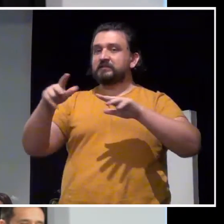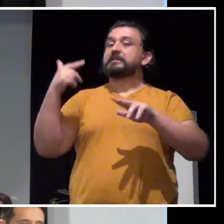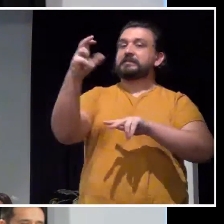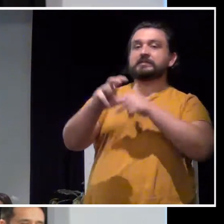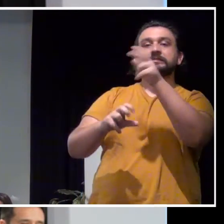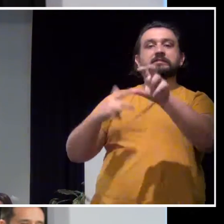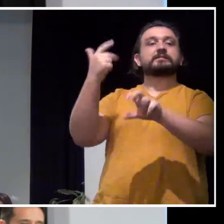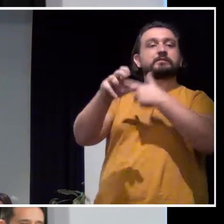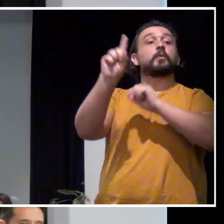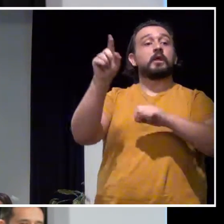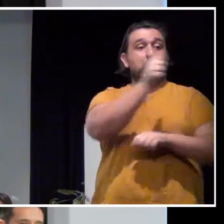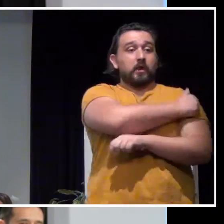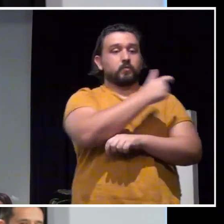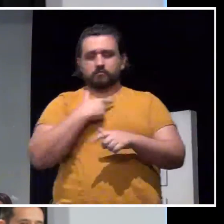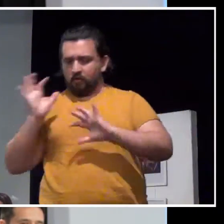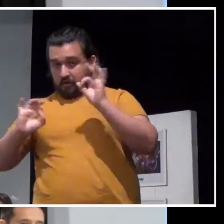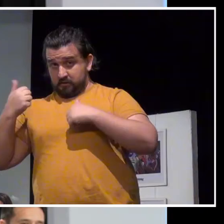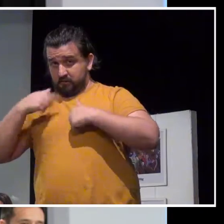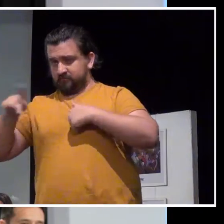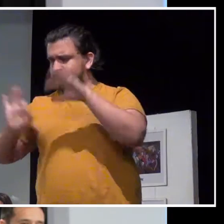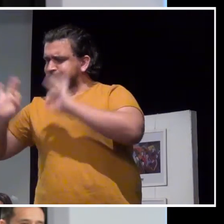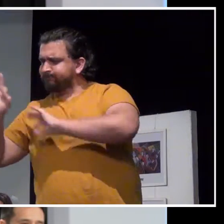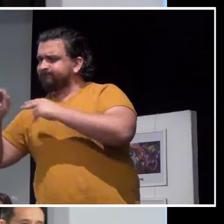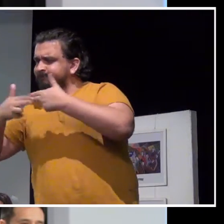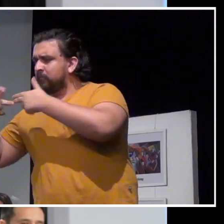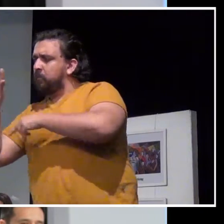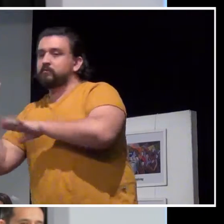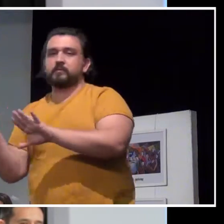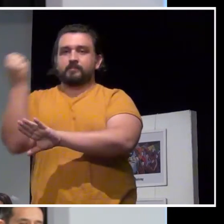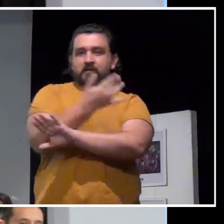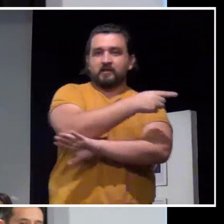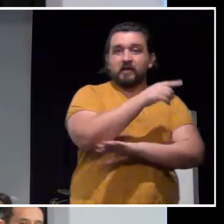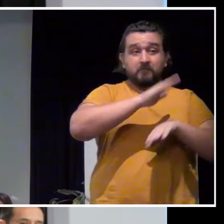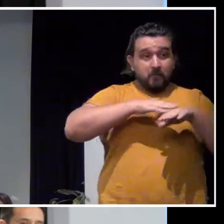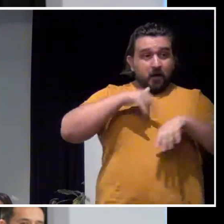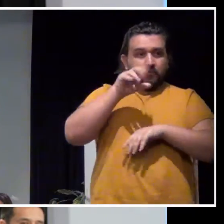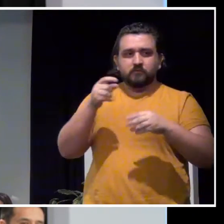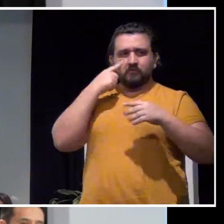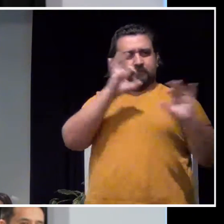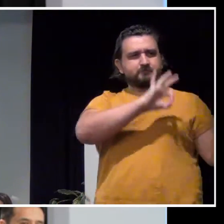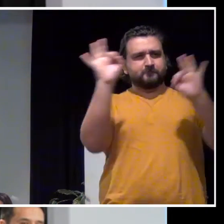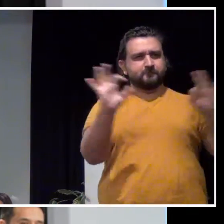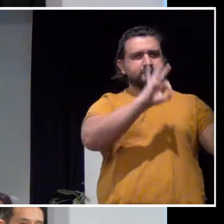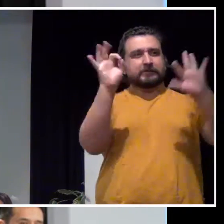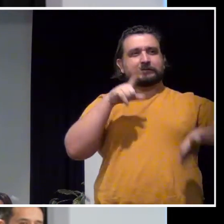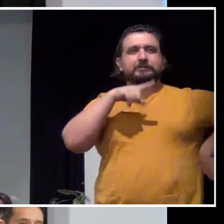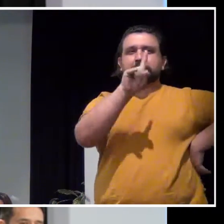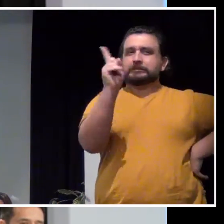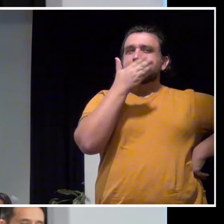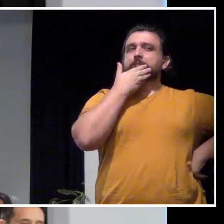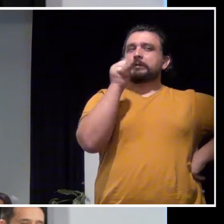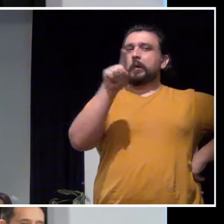o rascunho editado, para ela poder ter essa visão. Não, esse pedaço é melhor aqui na frente, e faltou uma